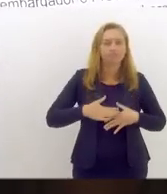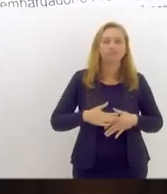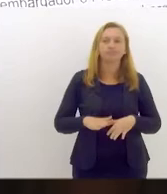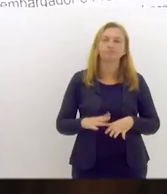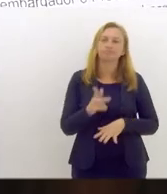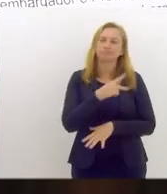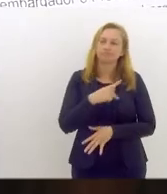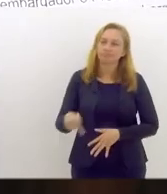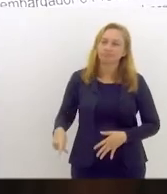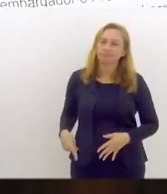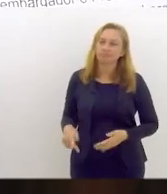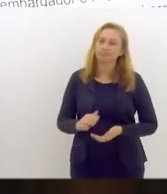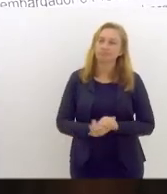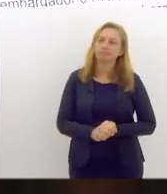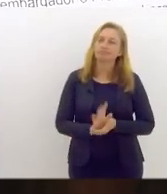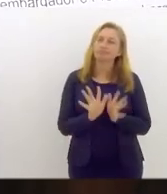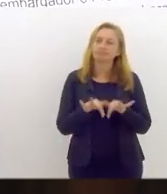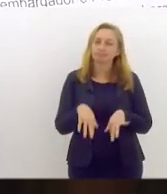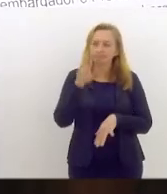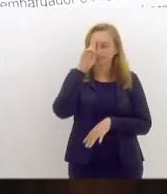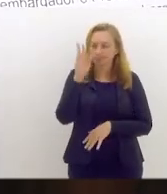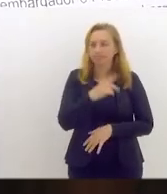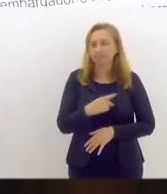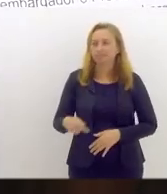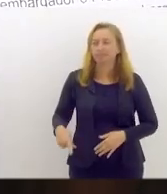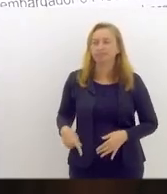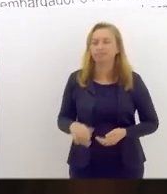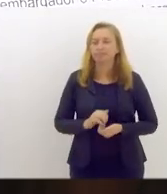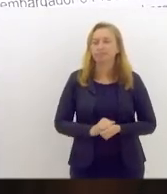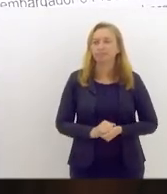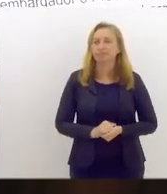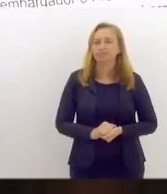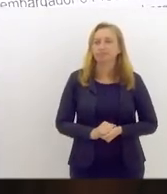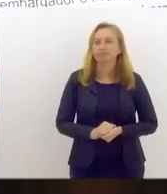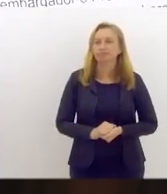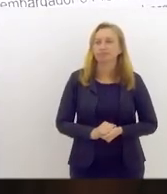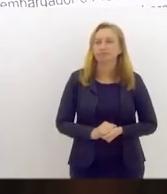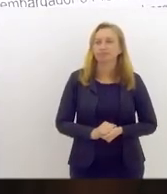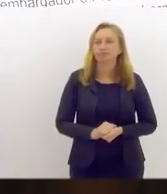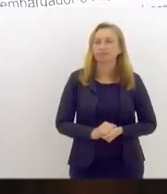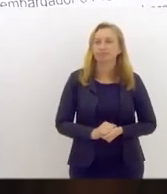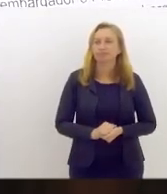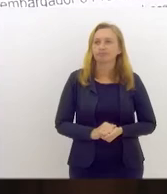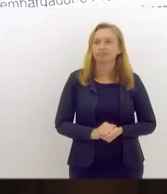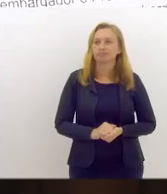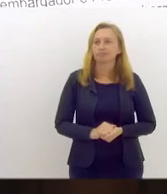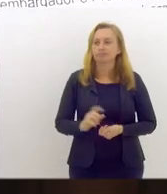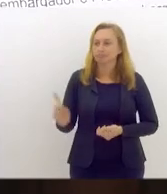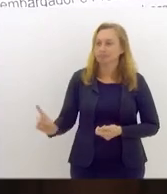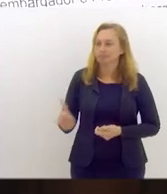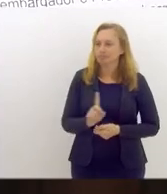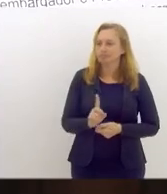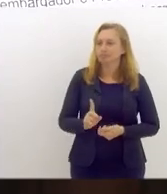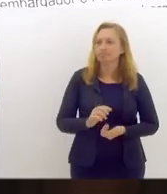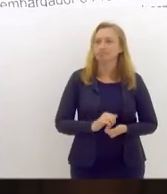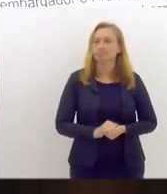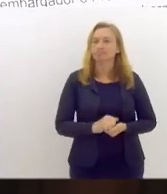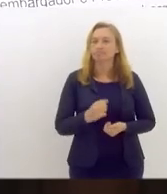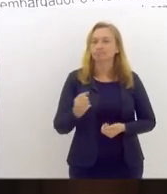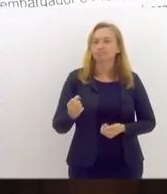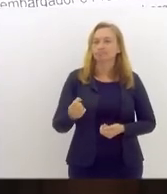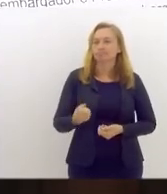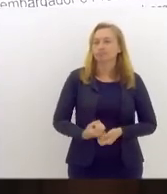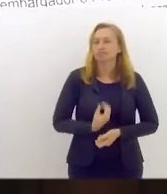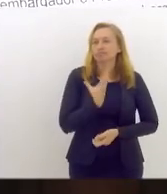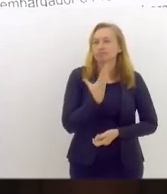Presidente e eu para encerrar seu presidente eu trago aqui uma uma passagem de um poeta português